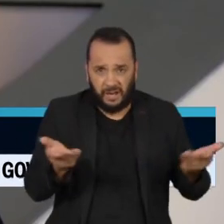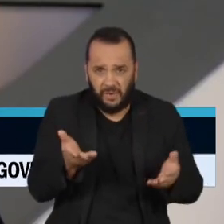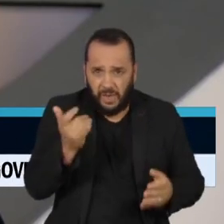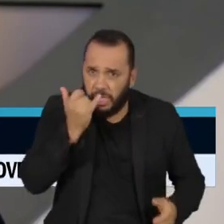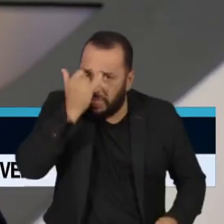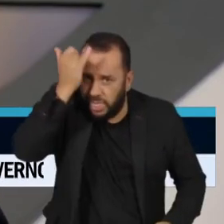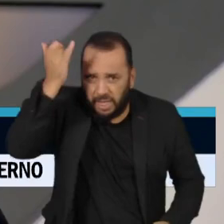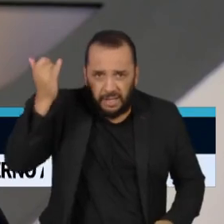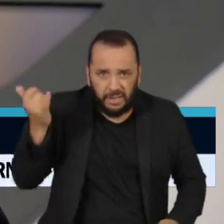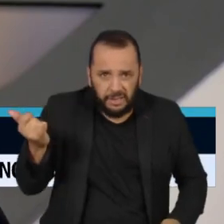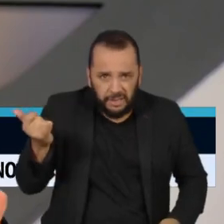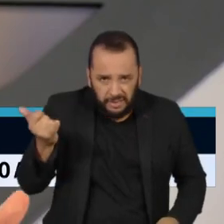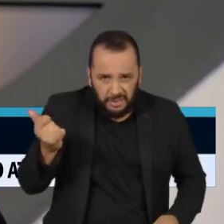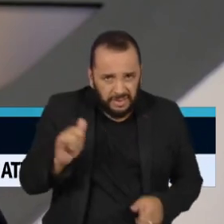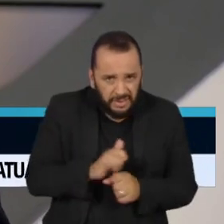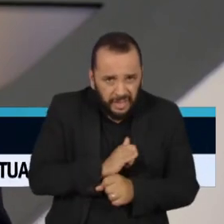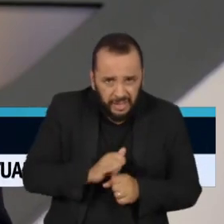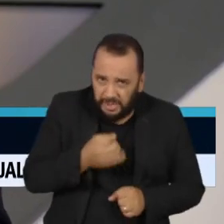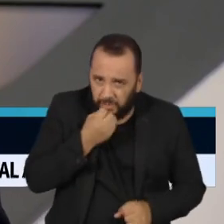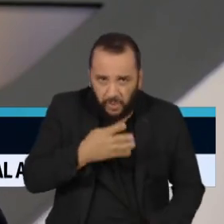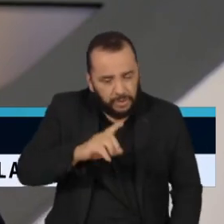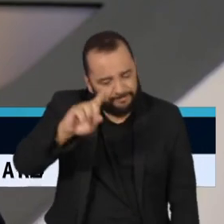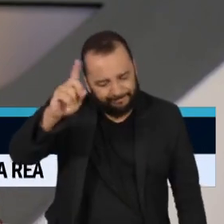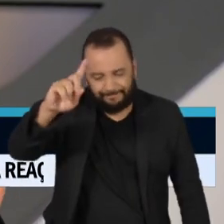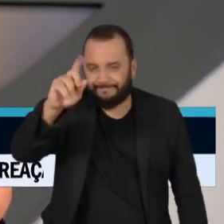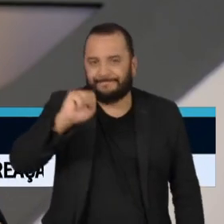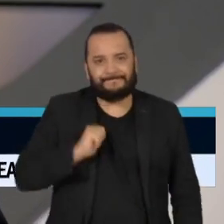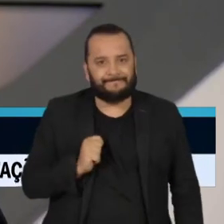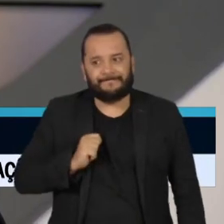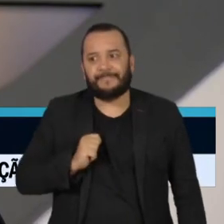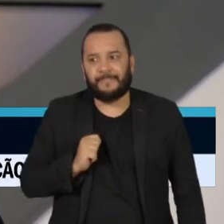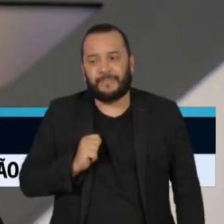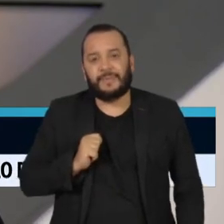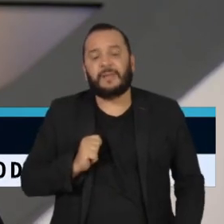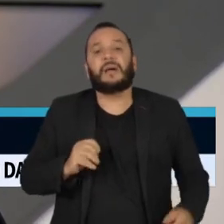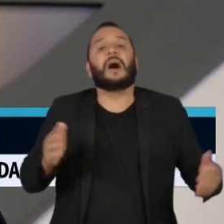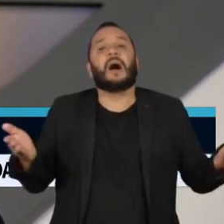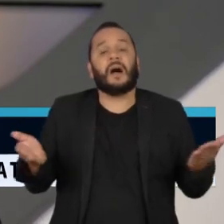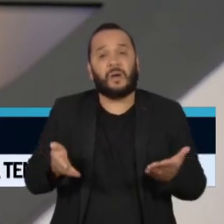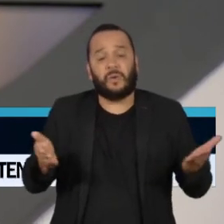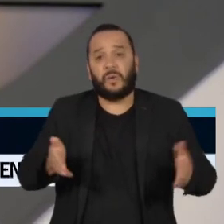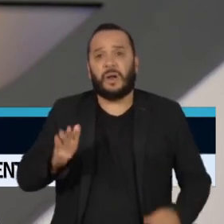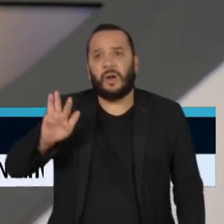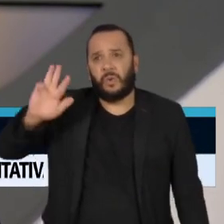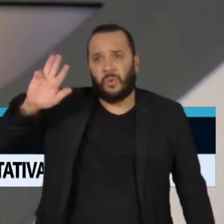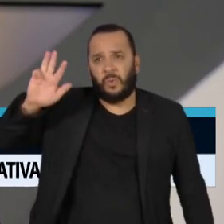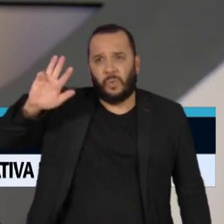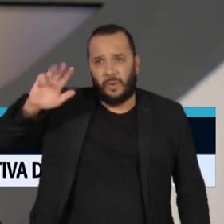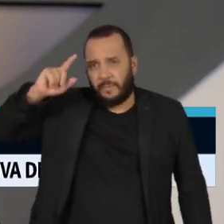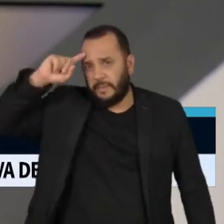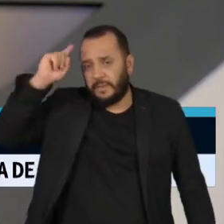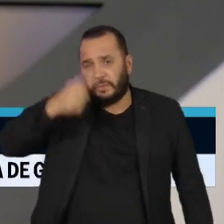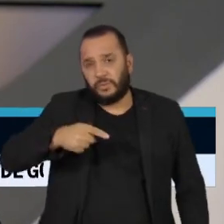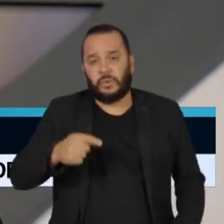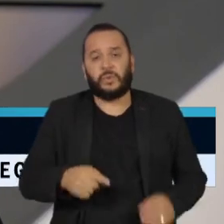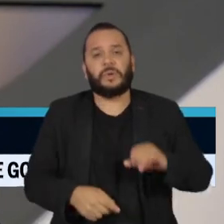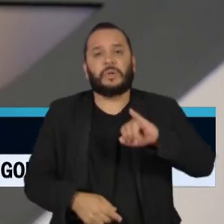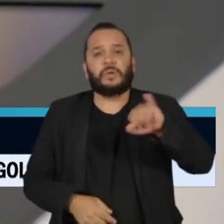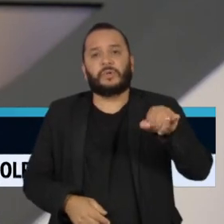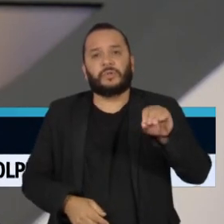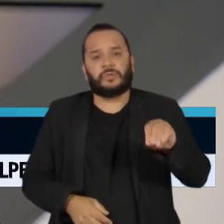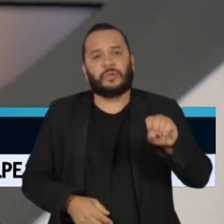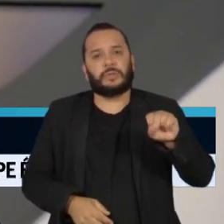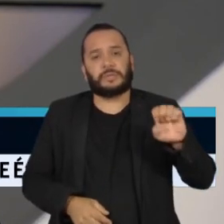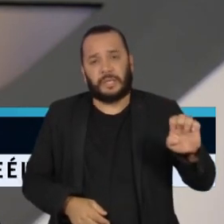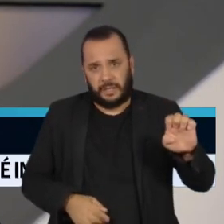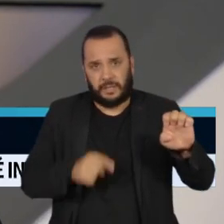melhor a melhor estratégia então agora por ordem do presidente Lula e até porque os anúncio tá sob